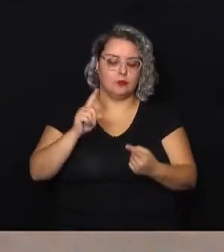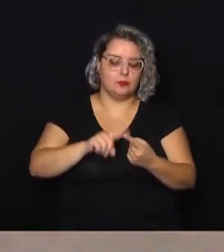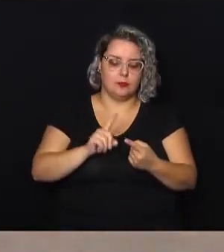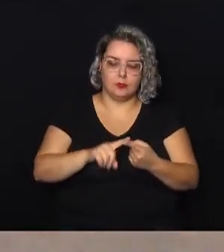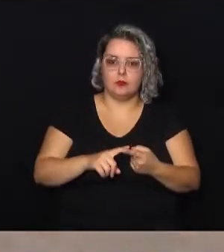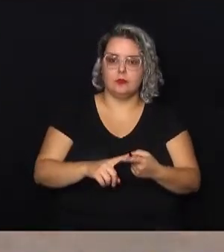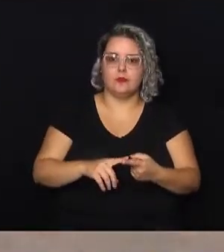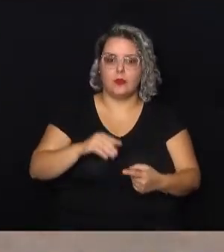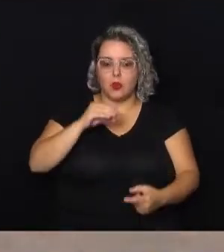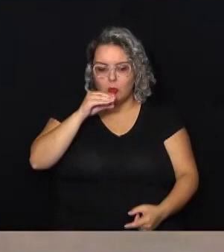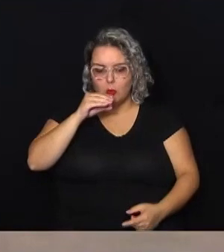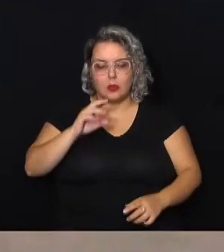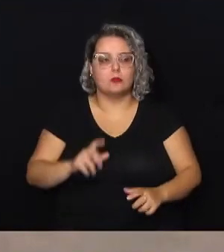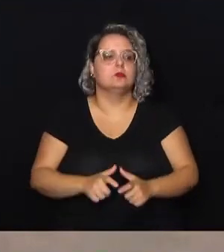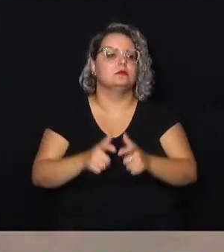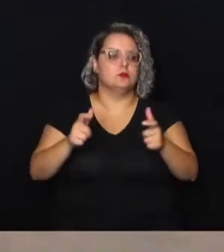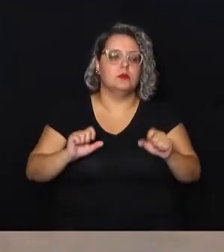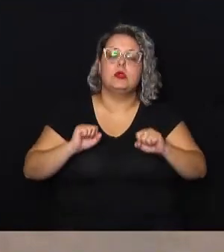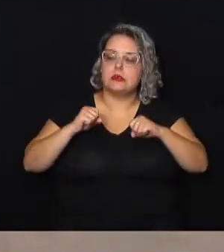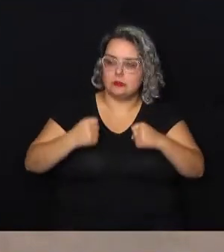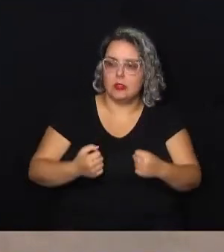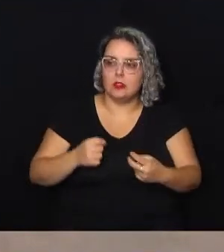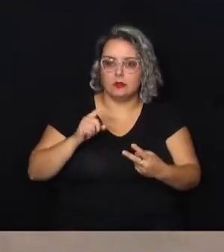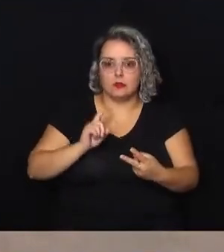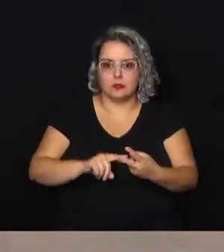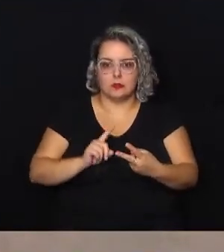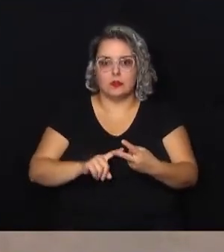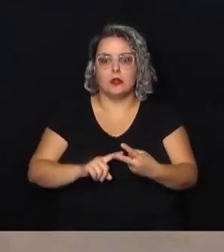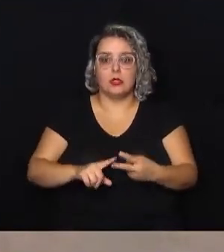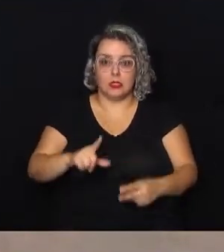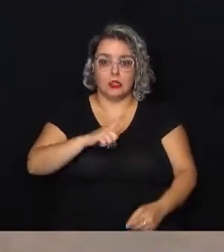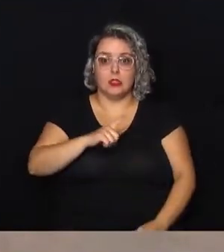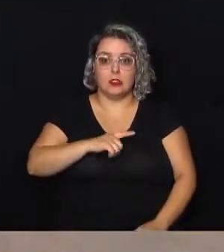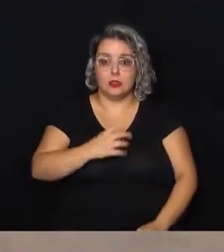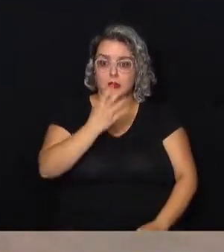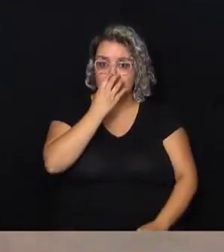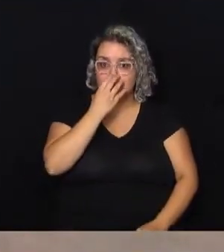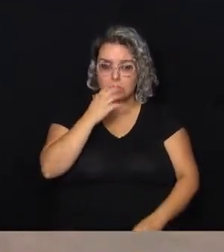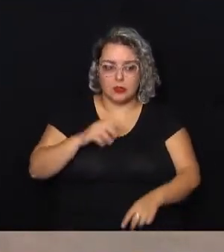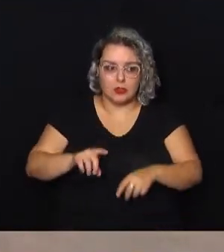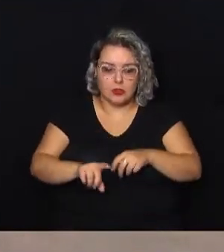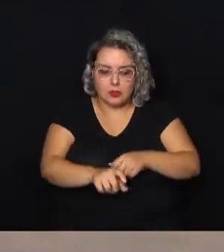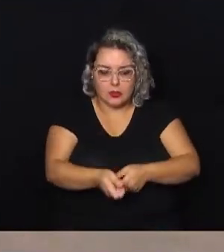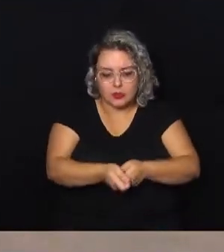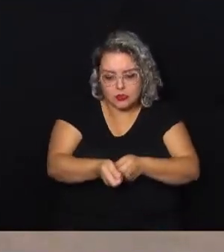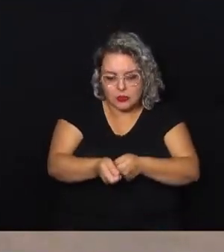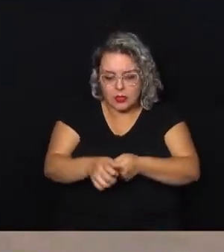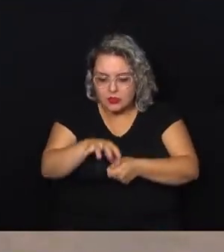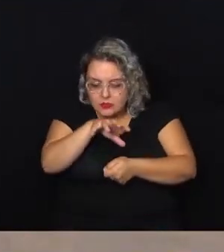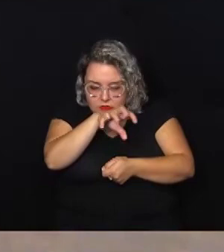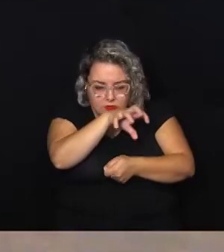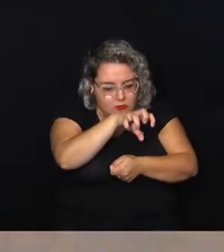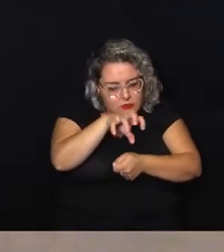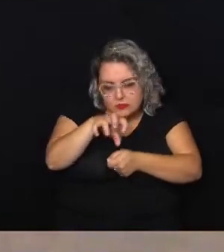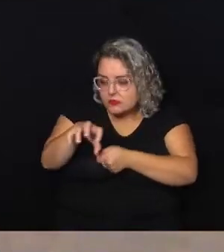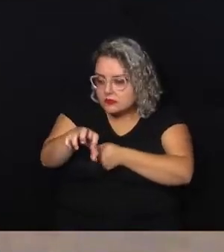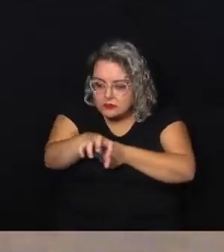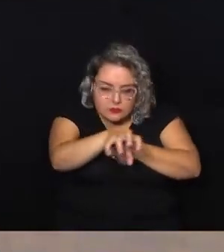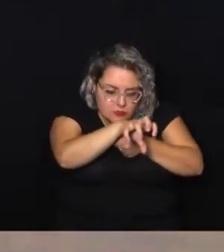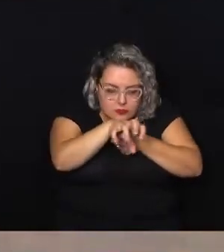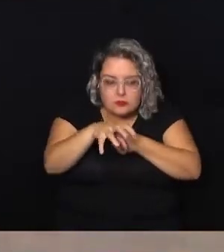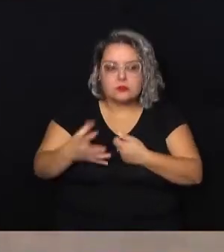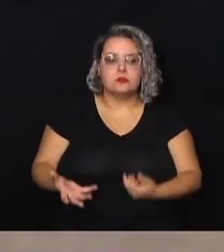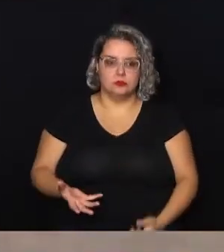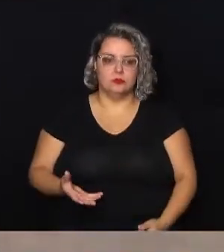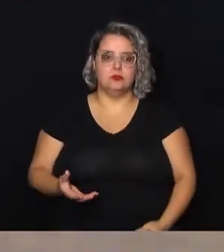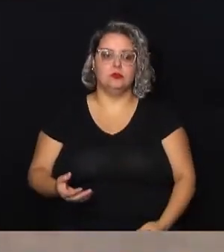sendo reforçado, está sendo empenhado. E temos as fiscalizações com os de cães, né? Voltado para